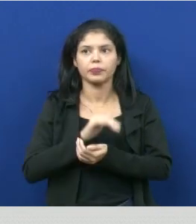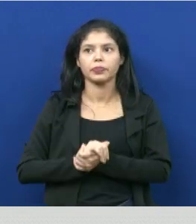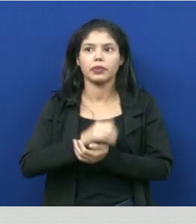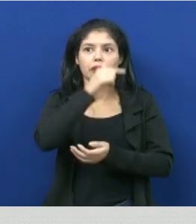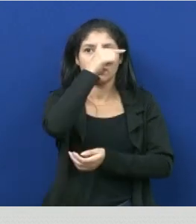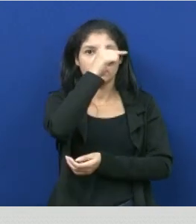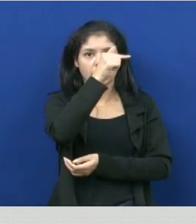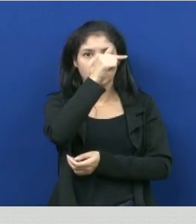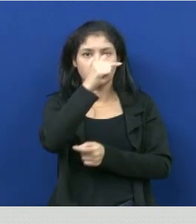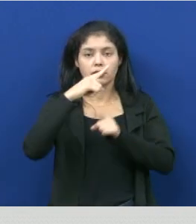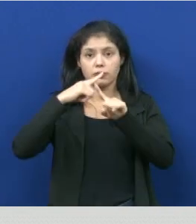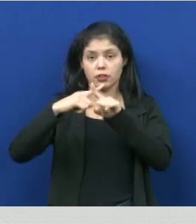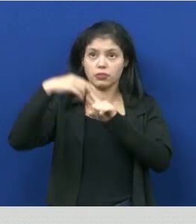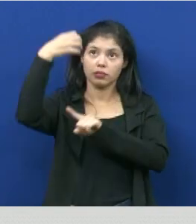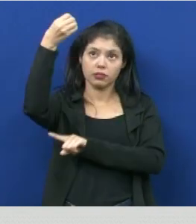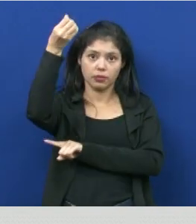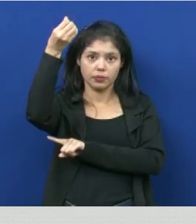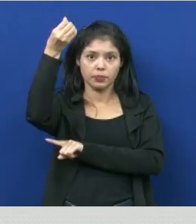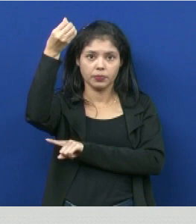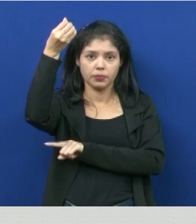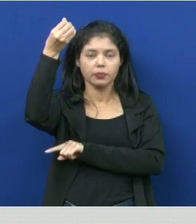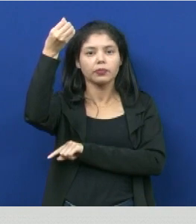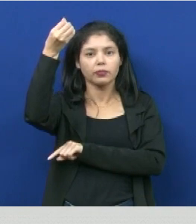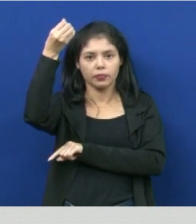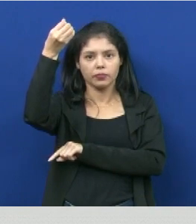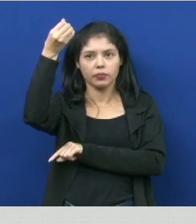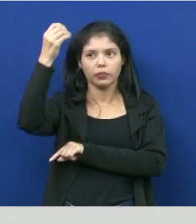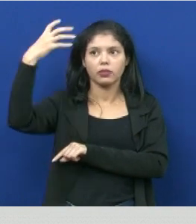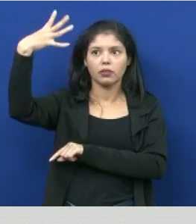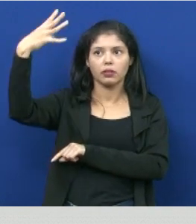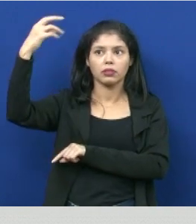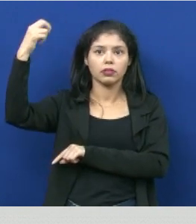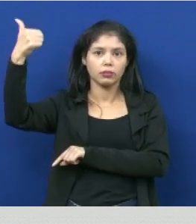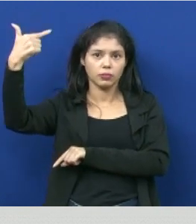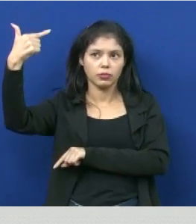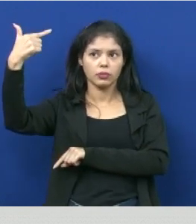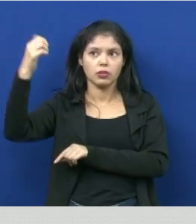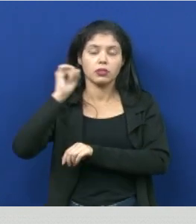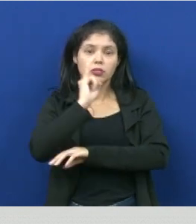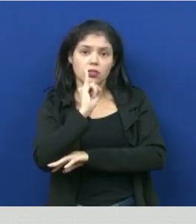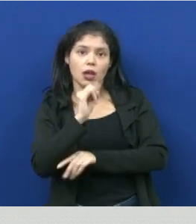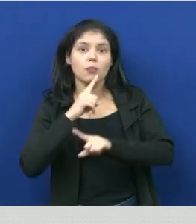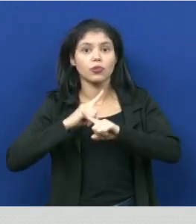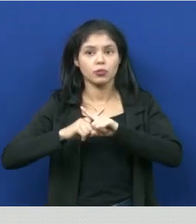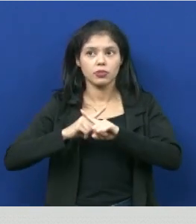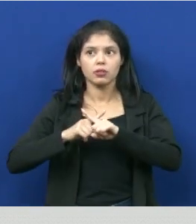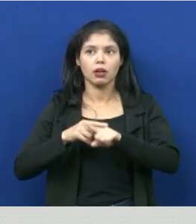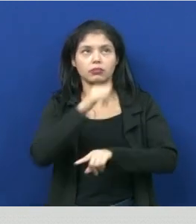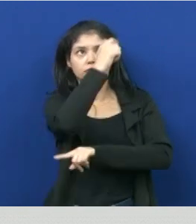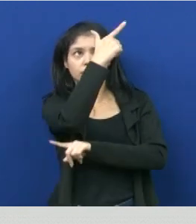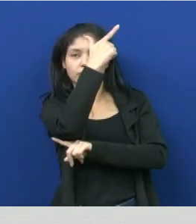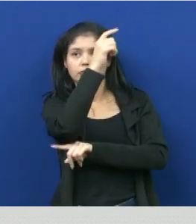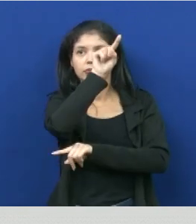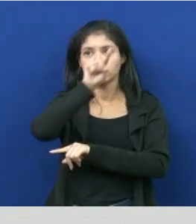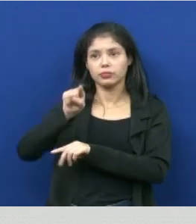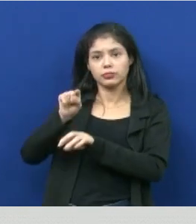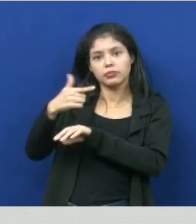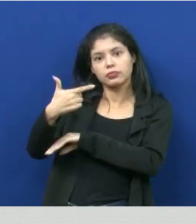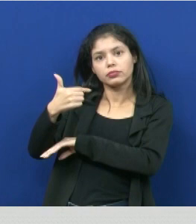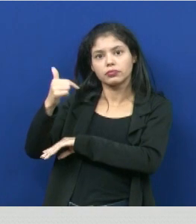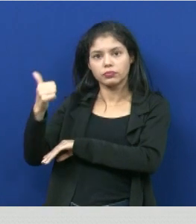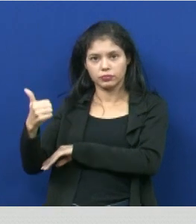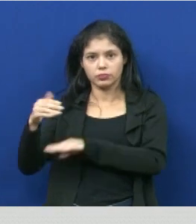multiplica 7 vezes 6, tá? A gente tem 42, e se você multiplicar 2 vezes 21, também